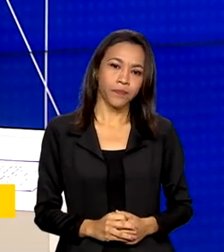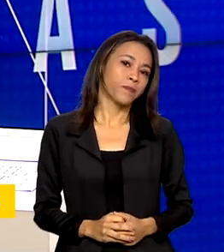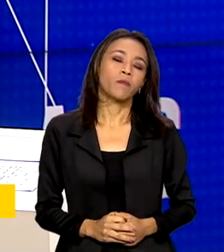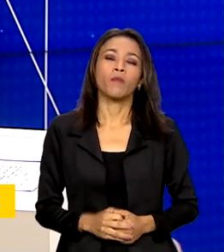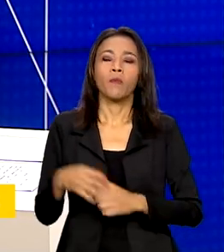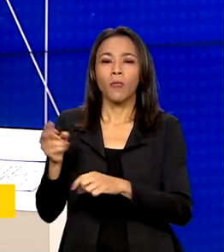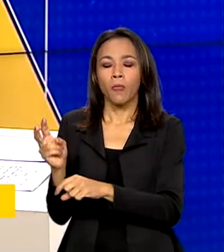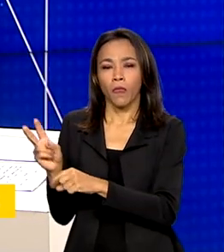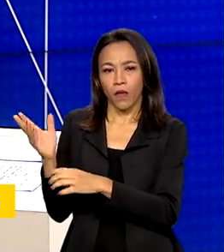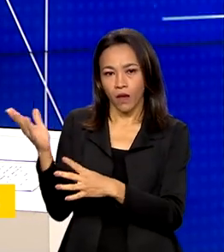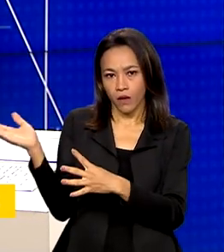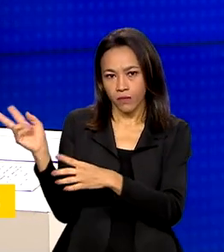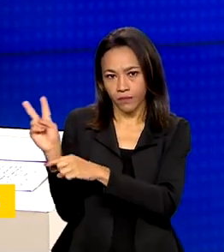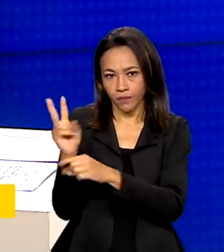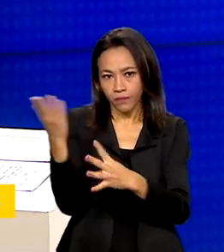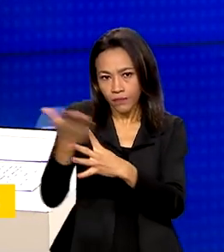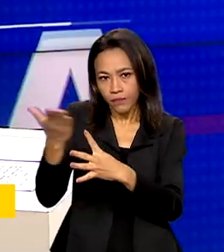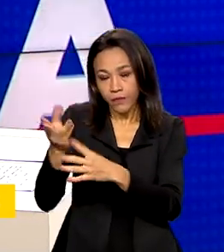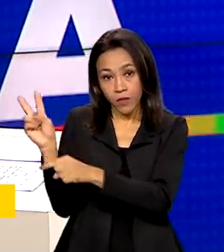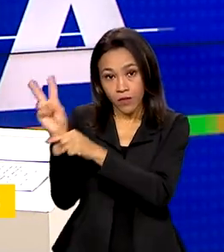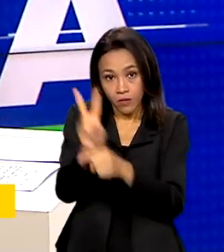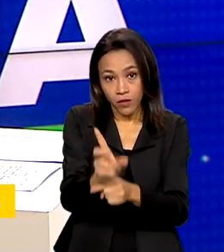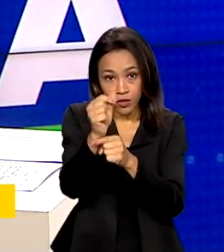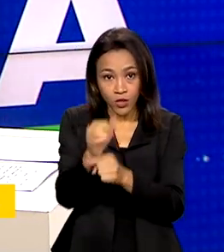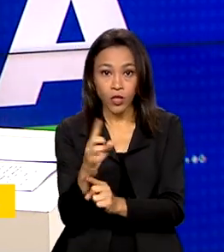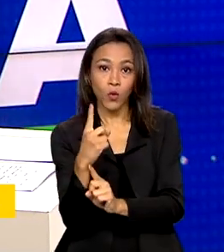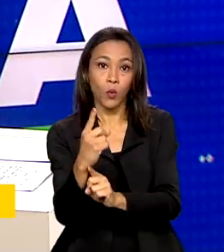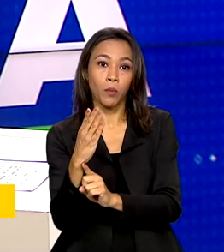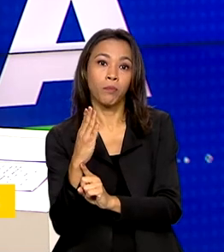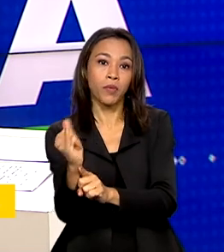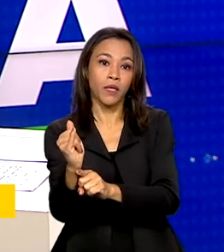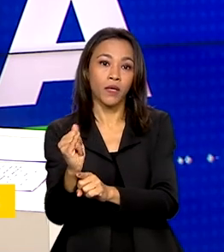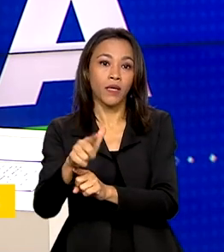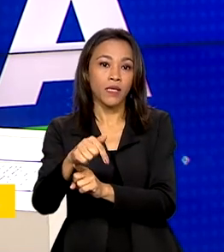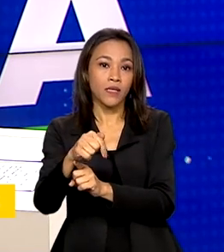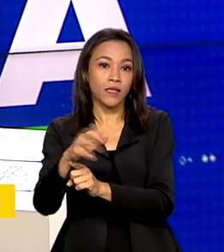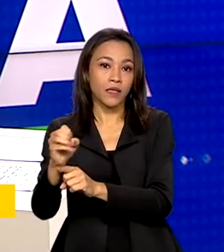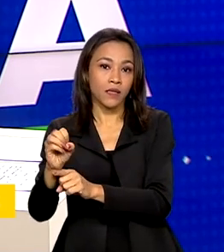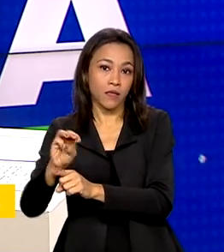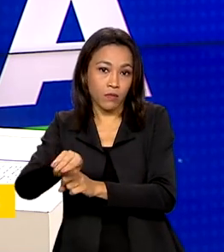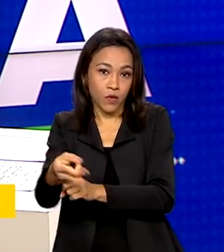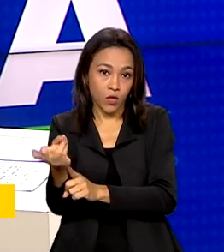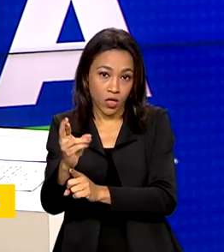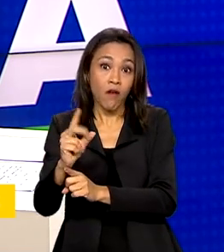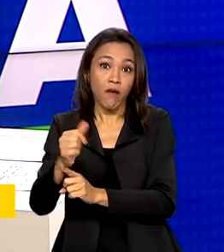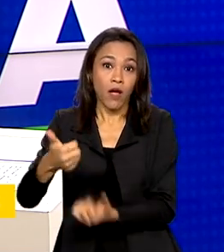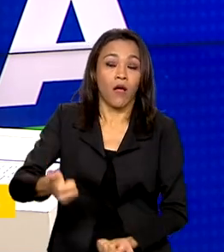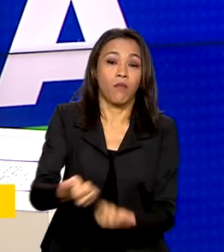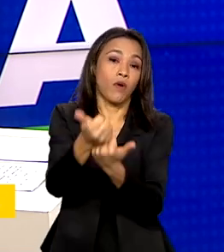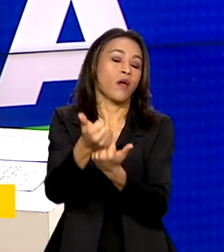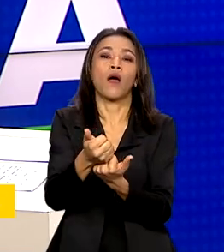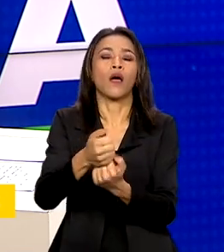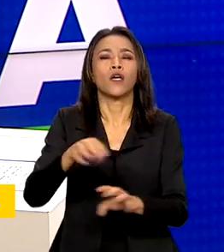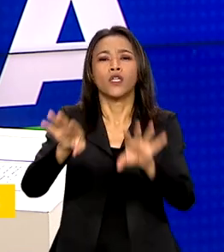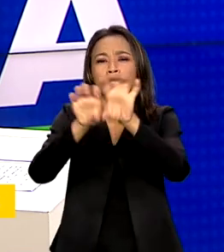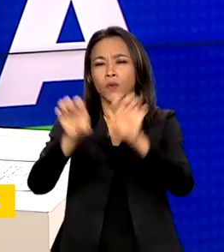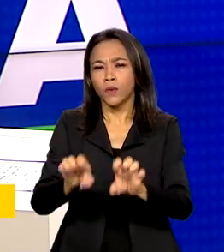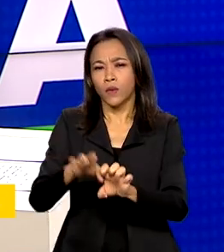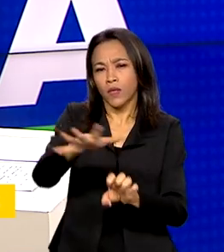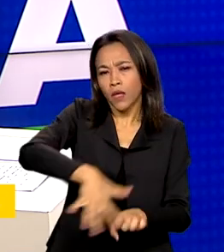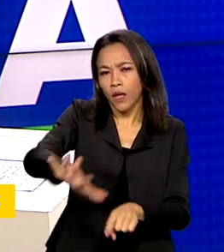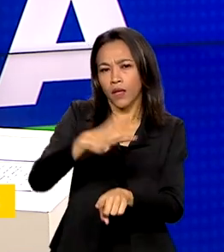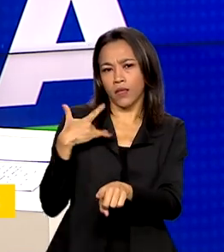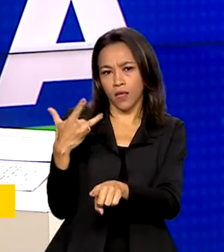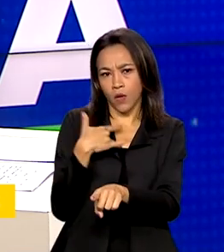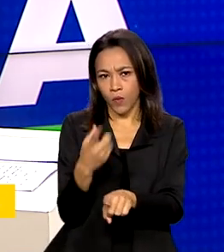Uma linha de crédito de 1 bilhão e 700 milhões de reais vai financiar obras de saúde e infraestrutura em